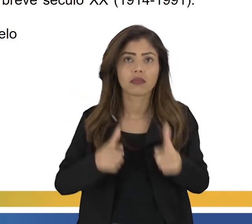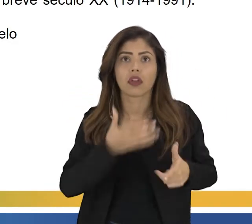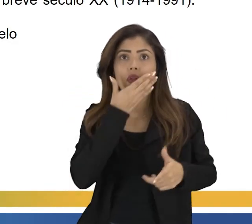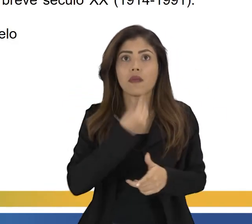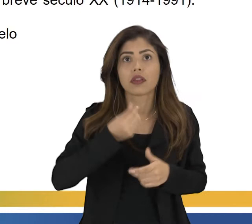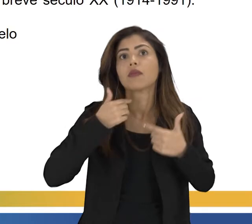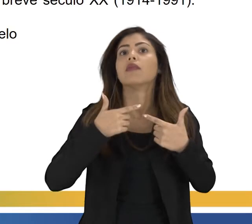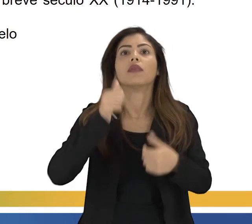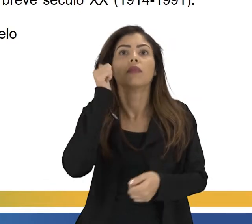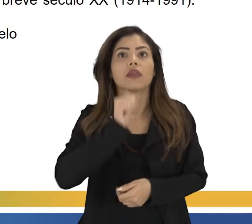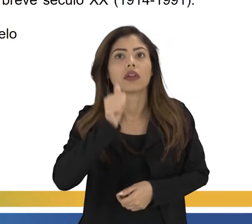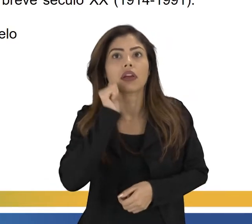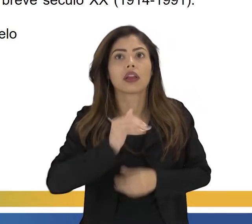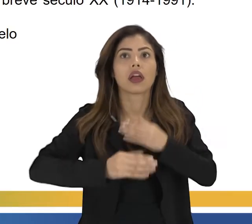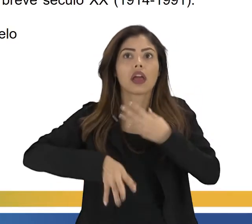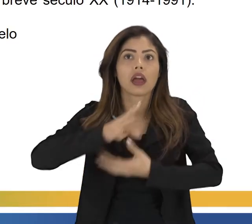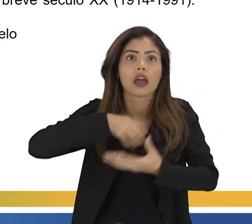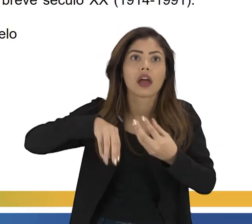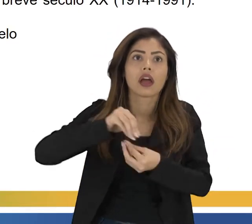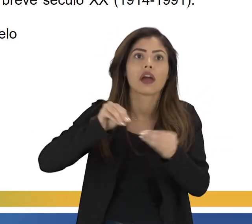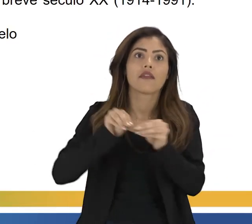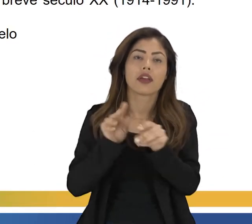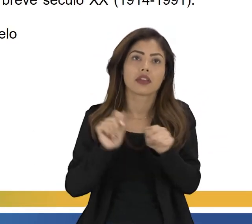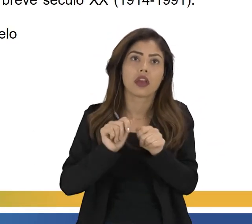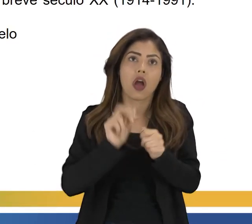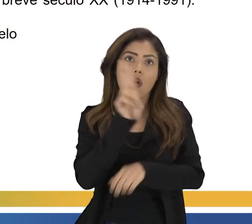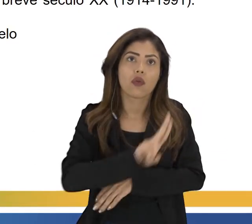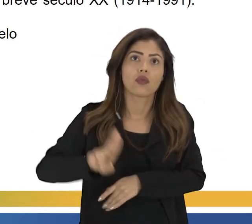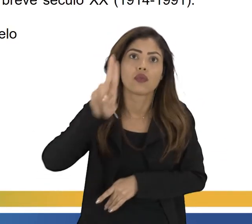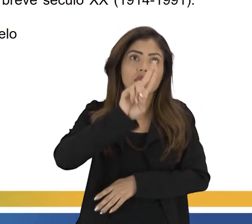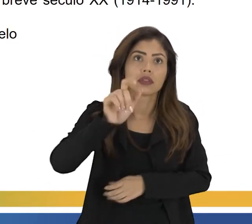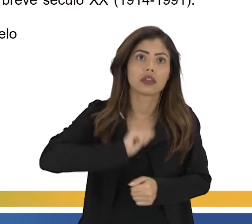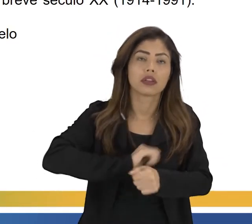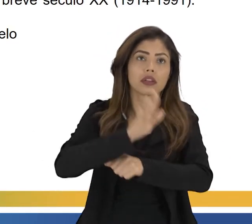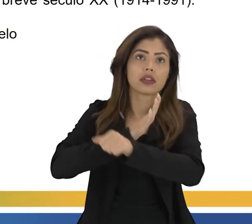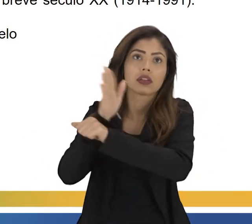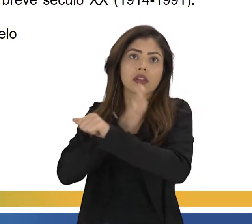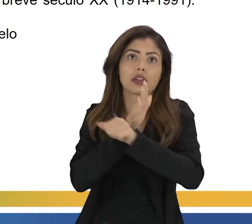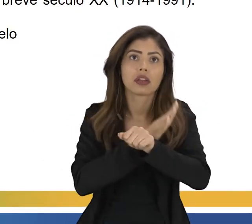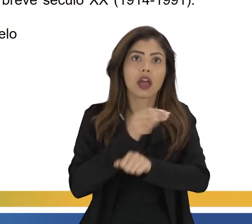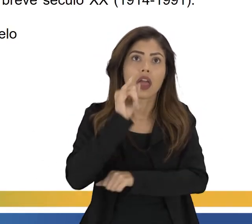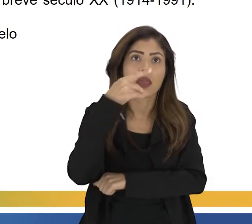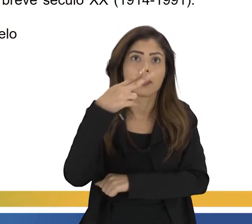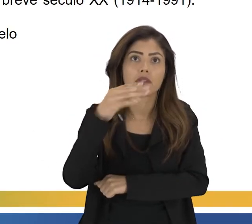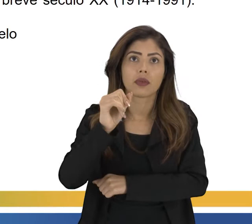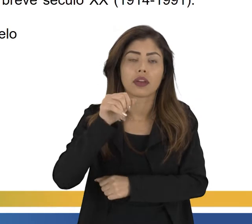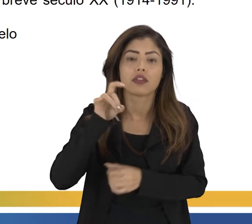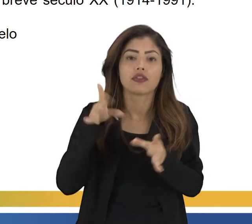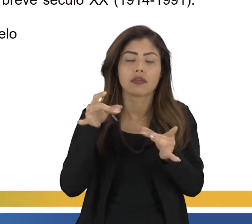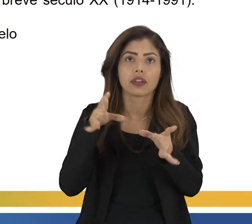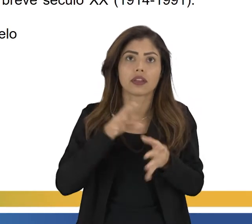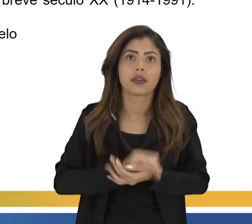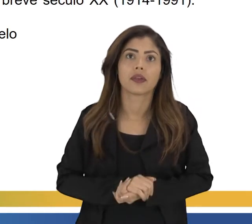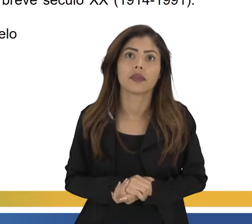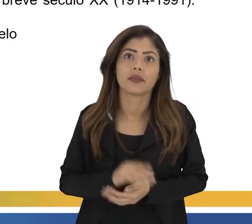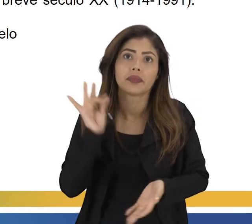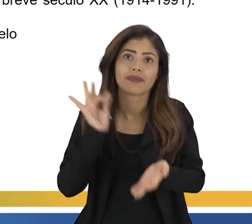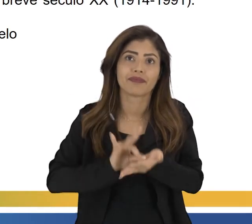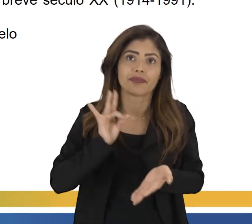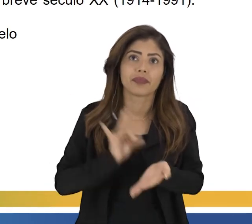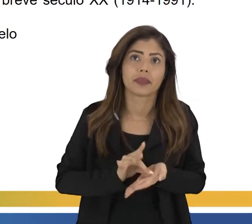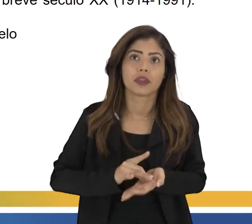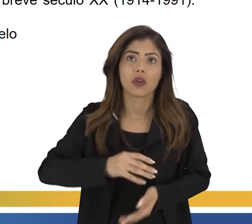em que homens e mulheres se envolviam ou faziam uso de transações impessoais de mercado. Na verdade,